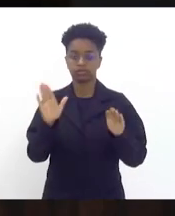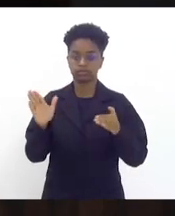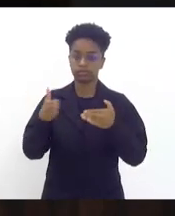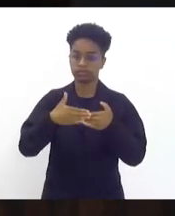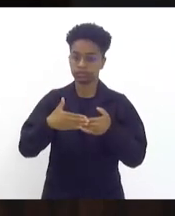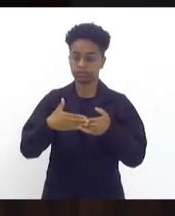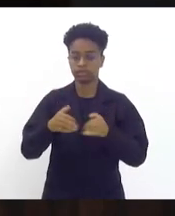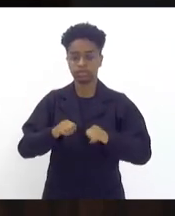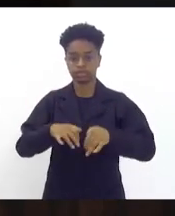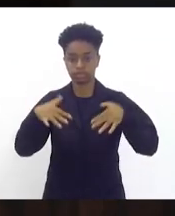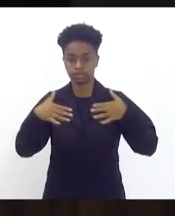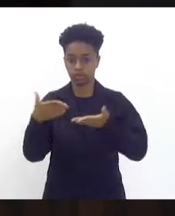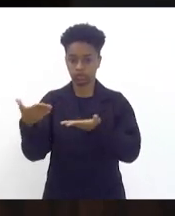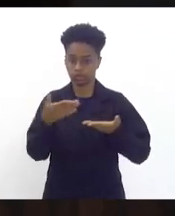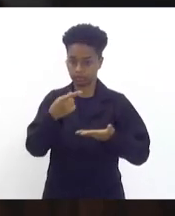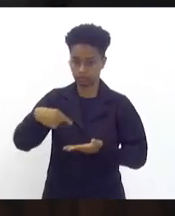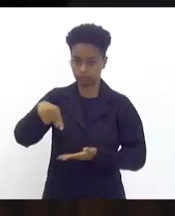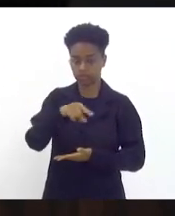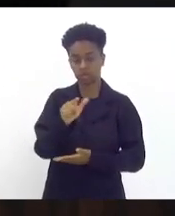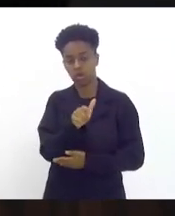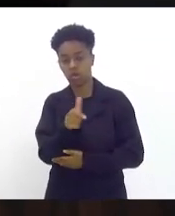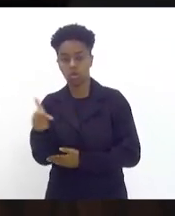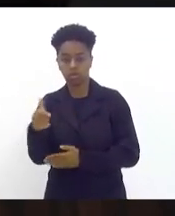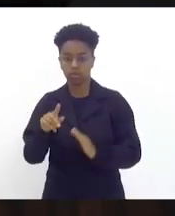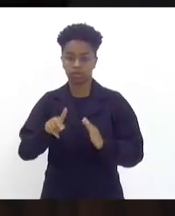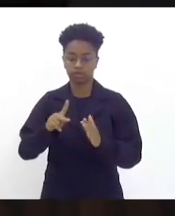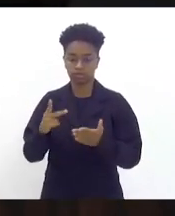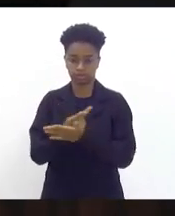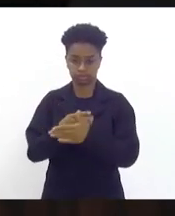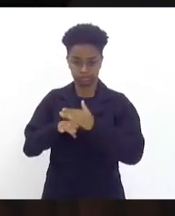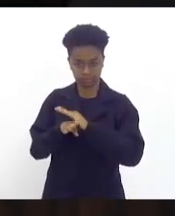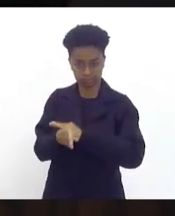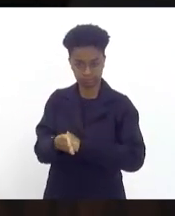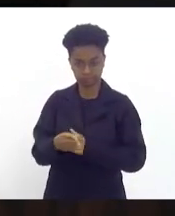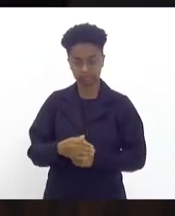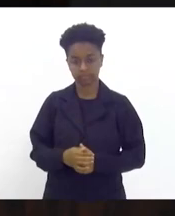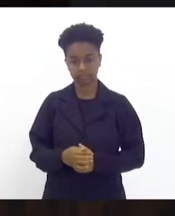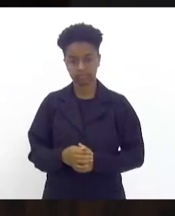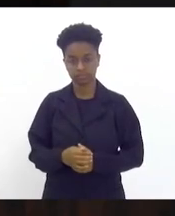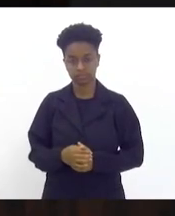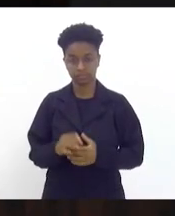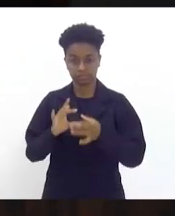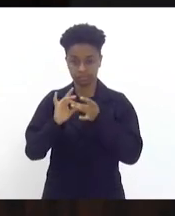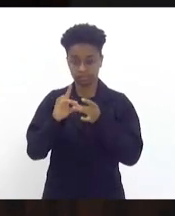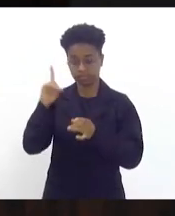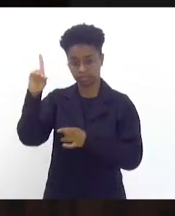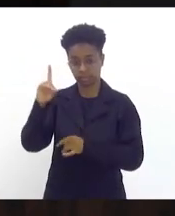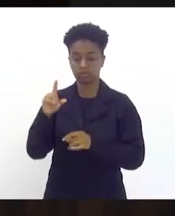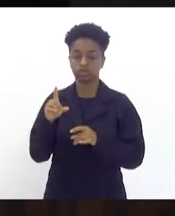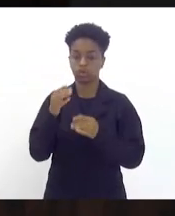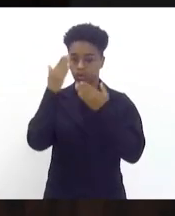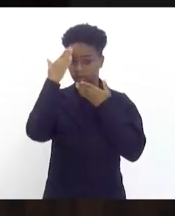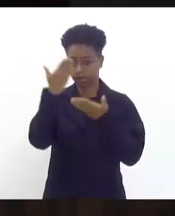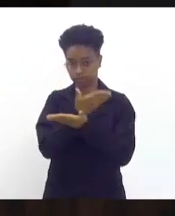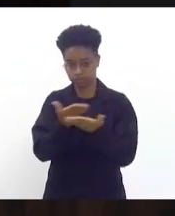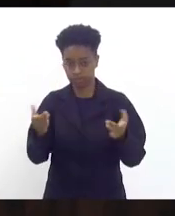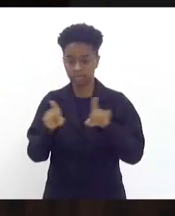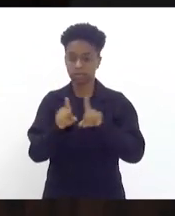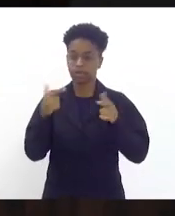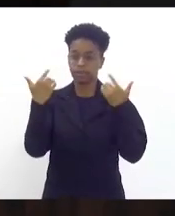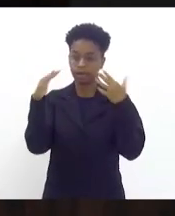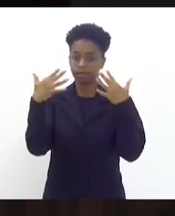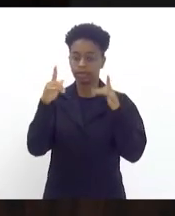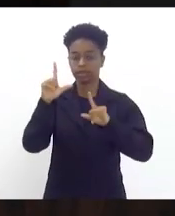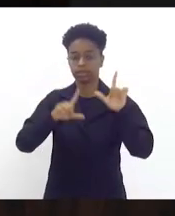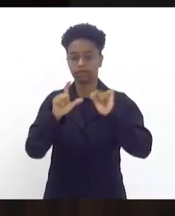apresente sessão convocando para a próxima sessão ordinária fiquem com Deus muito obrigado a todos parabenizar aí a TV Alerta